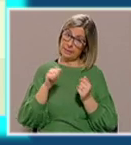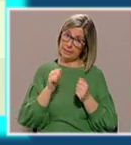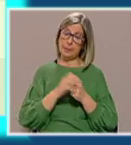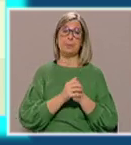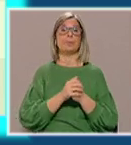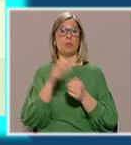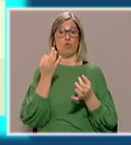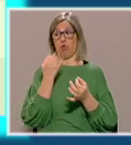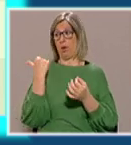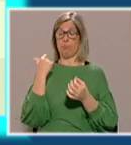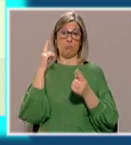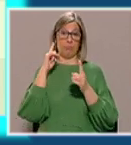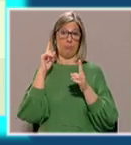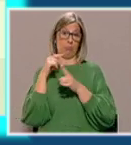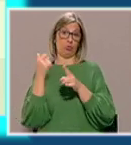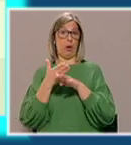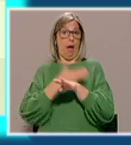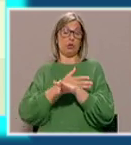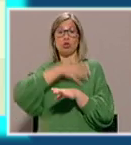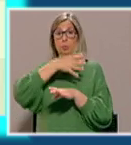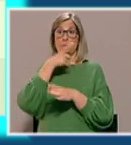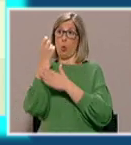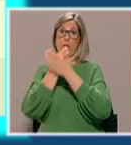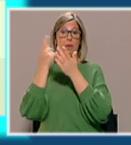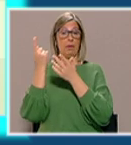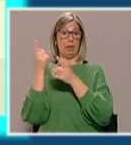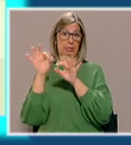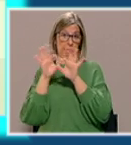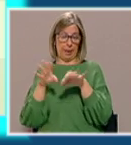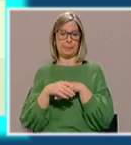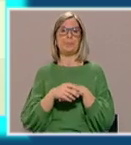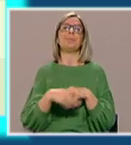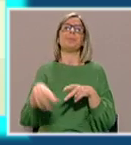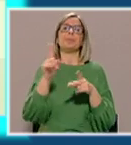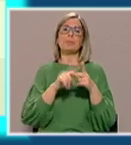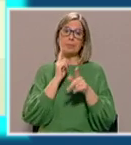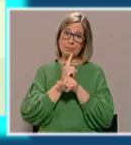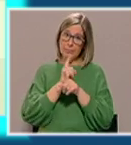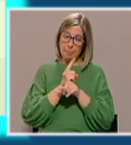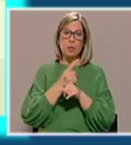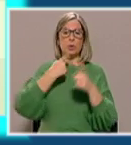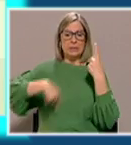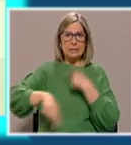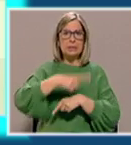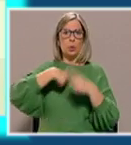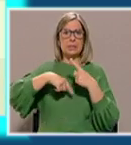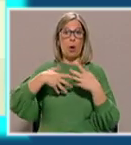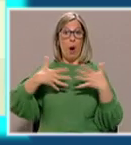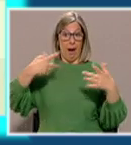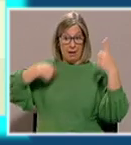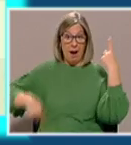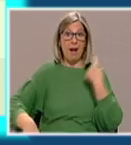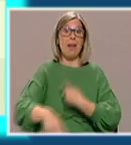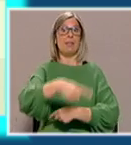foi realçado ali na explicação da circulação sistémica. Mais uma vez, na circulação sistémica, o sangue fornece às